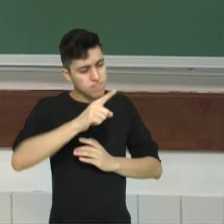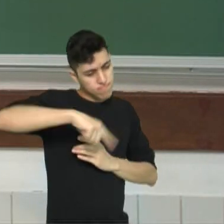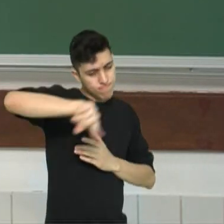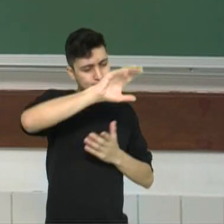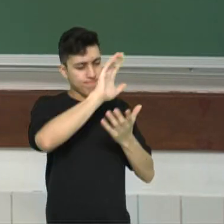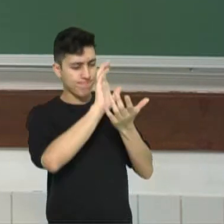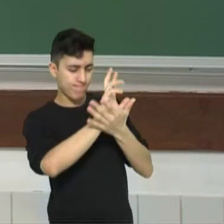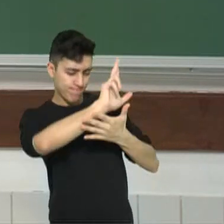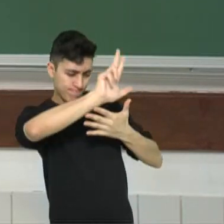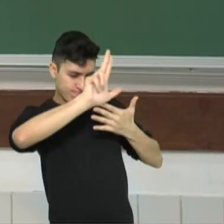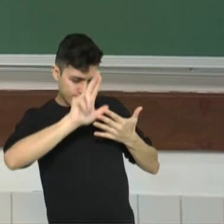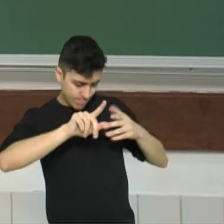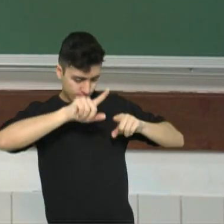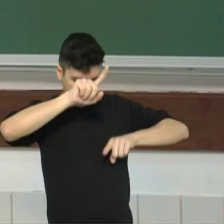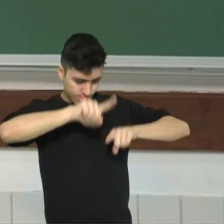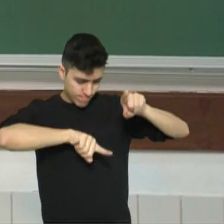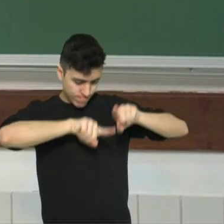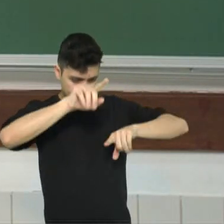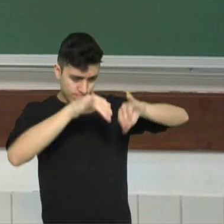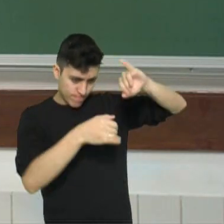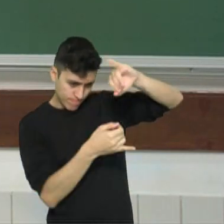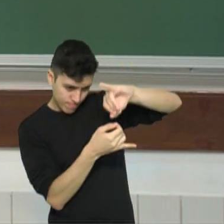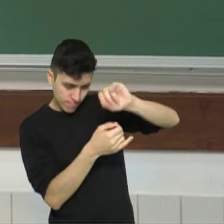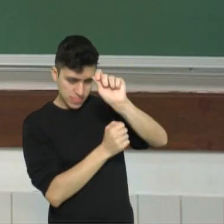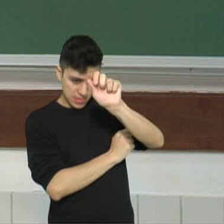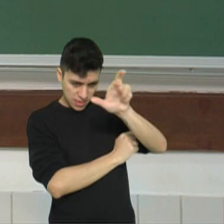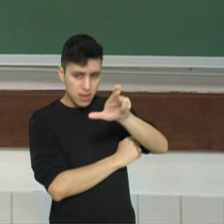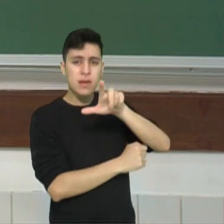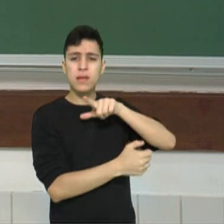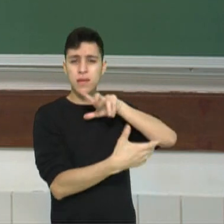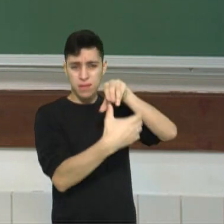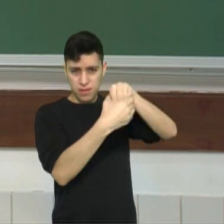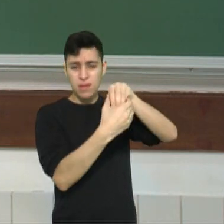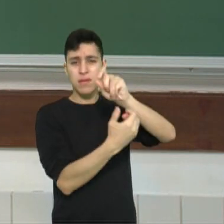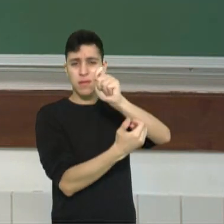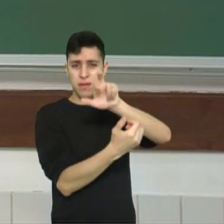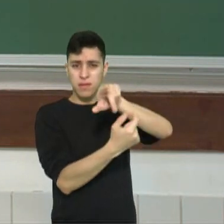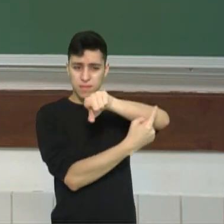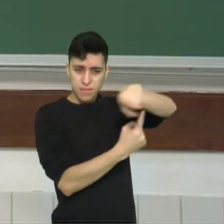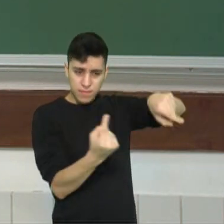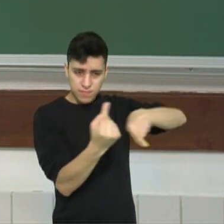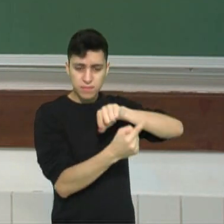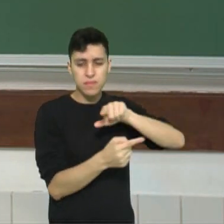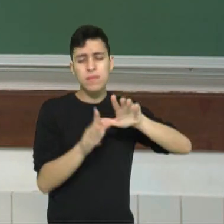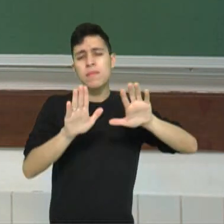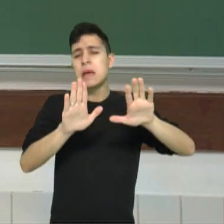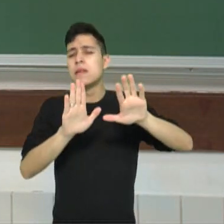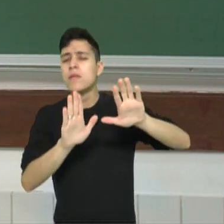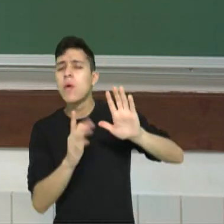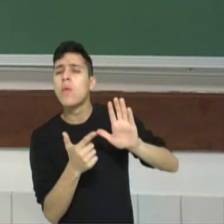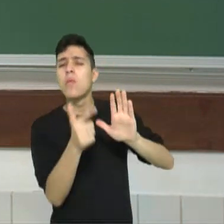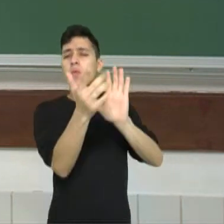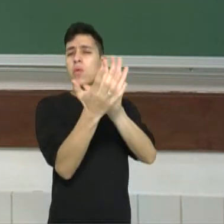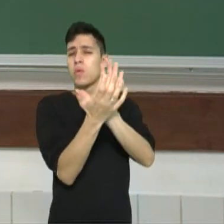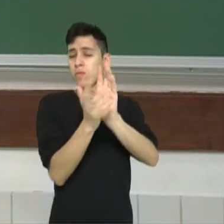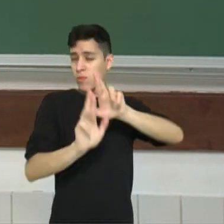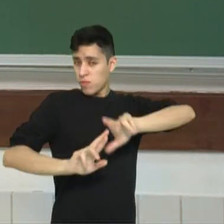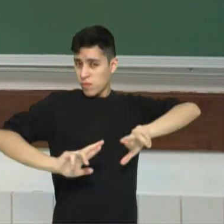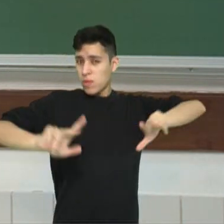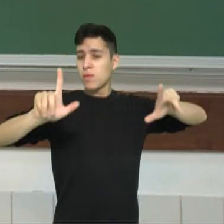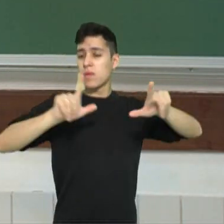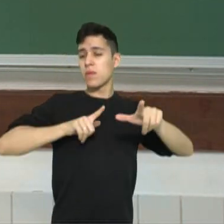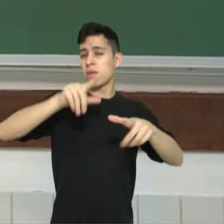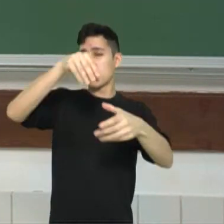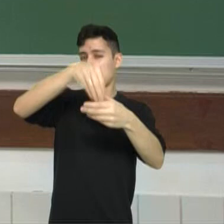perspectiva de ar em seu interior. A única diferença que você vai ter ali são instrumentos com ar comprimido, que é o caso do órgão, aí você não